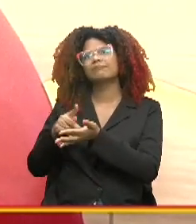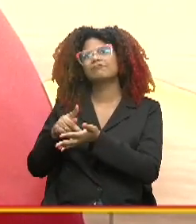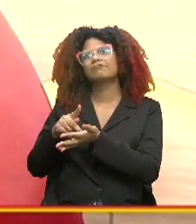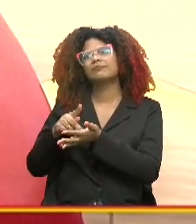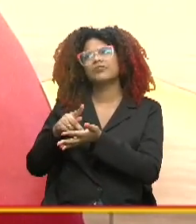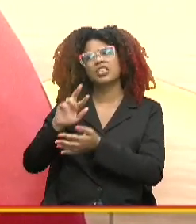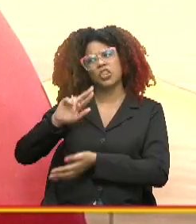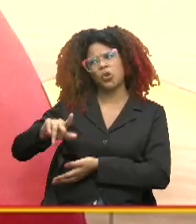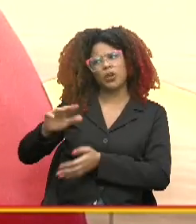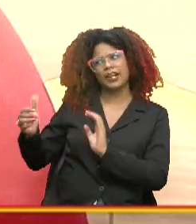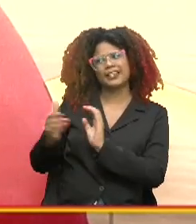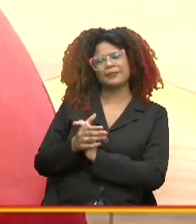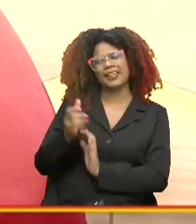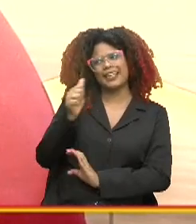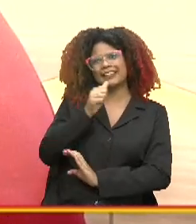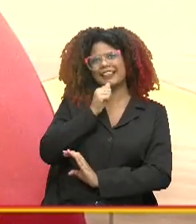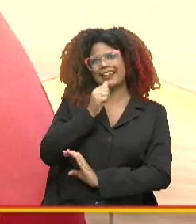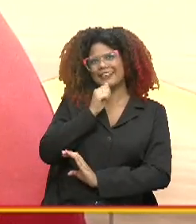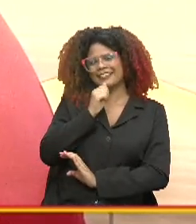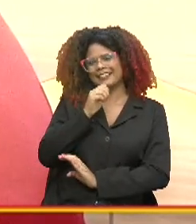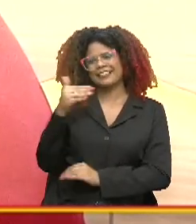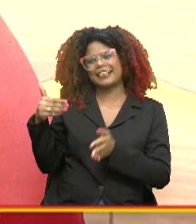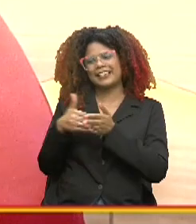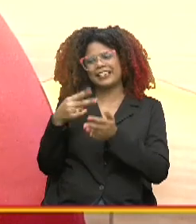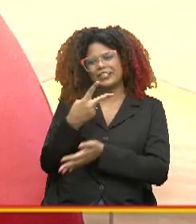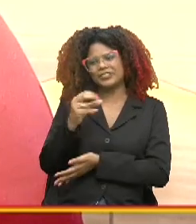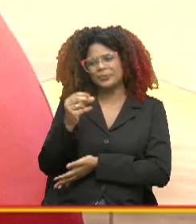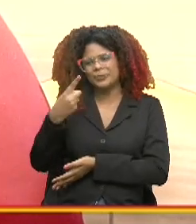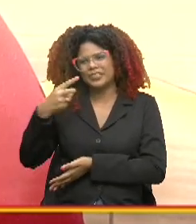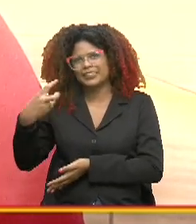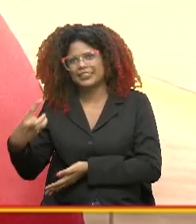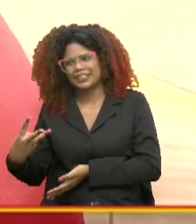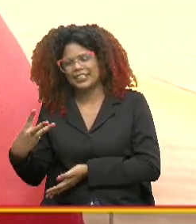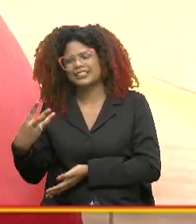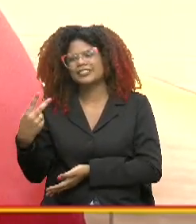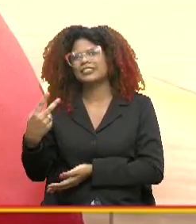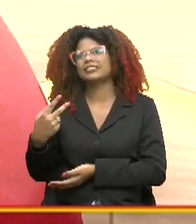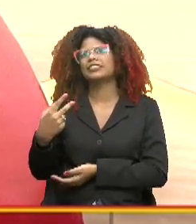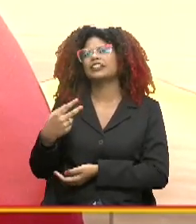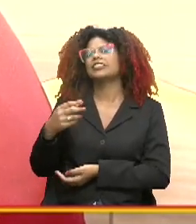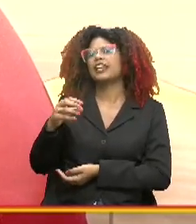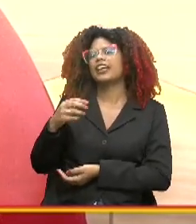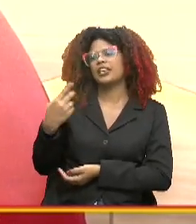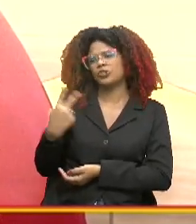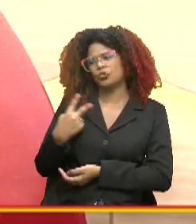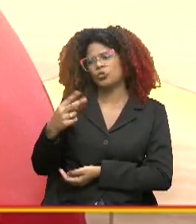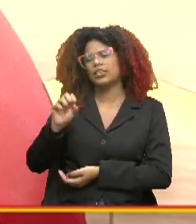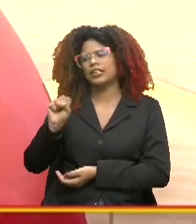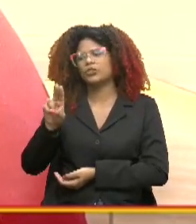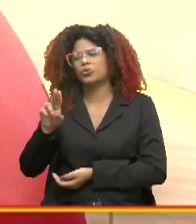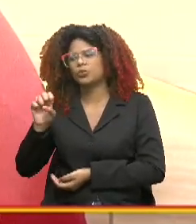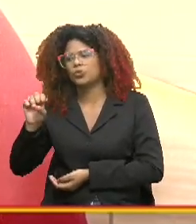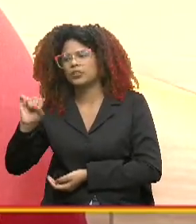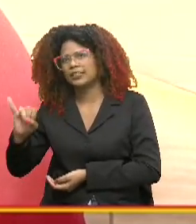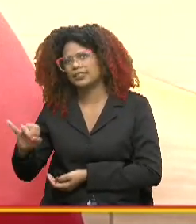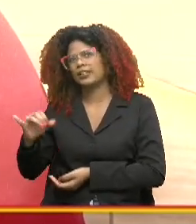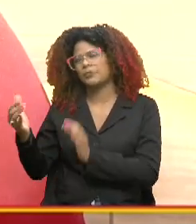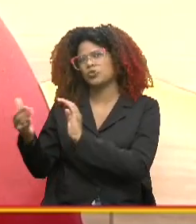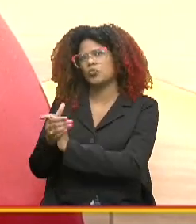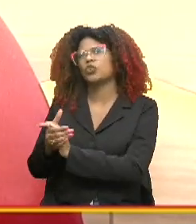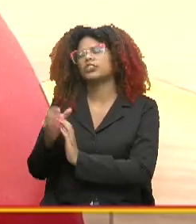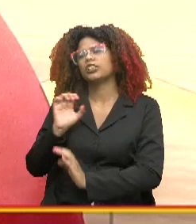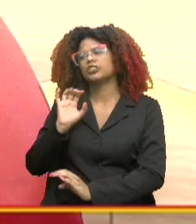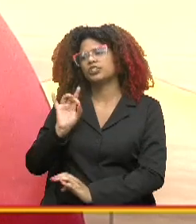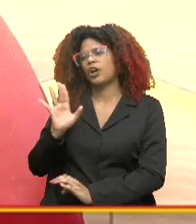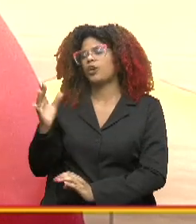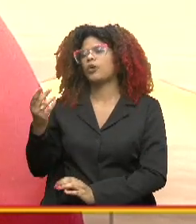casamento ainda né até 2013 eu e a Susi Então hoje a minha esposa né Nós só podemos